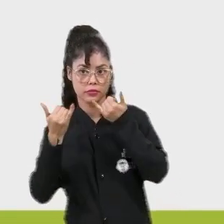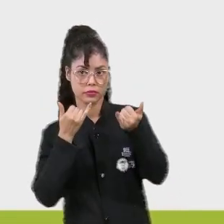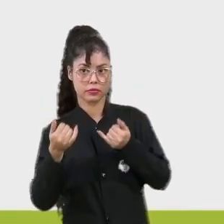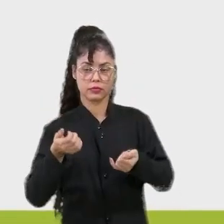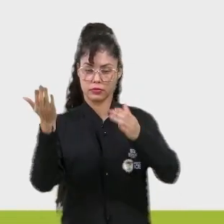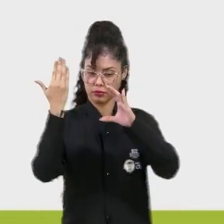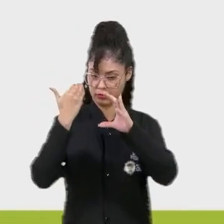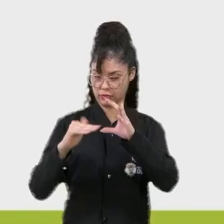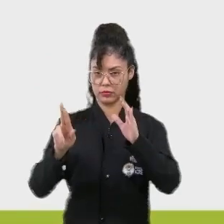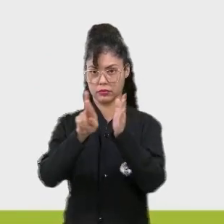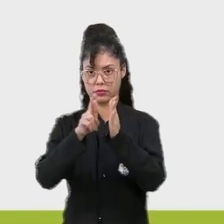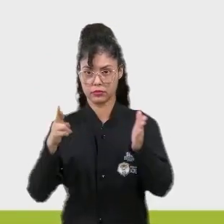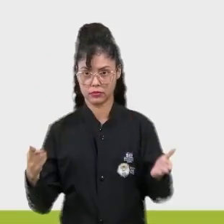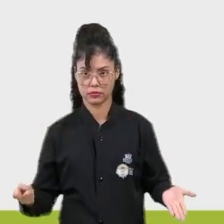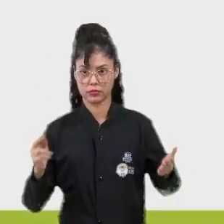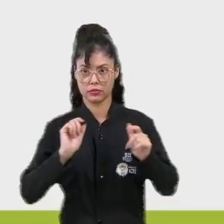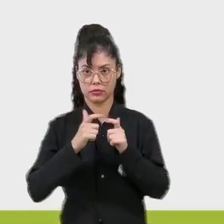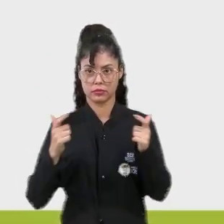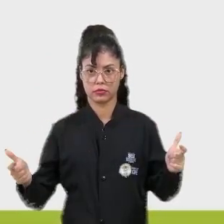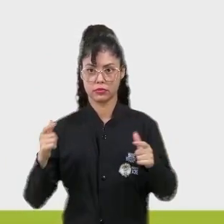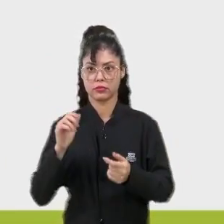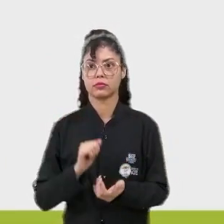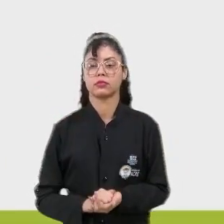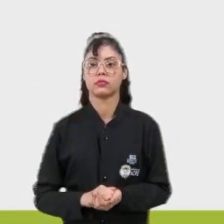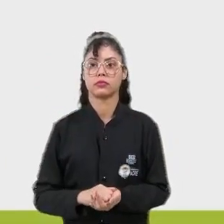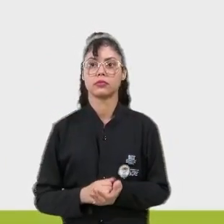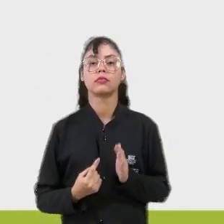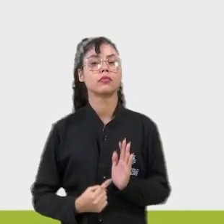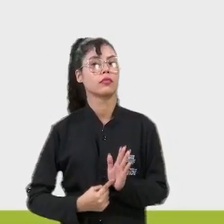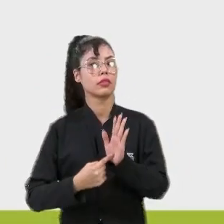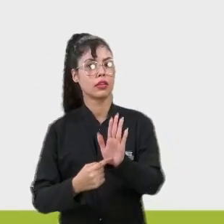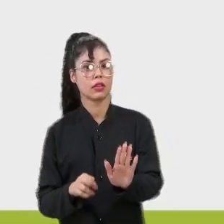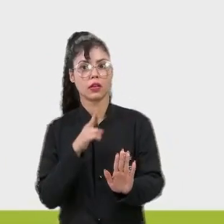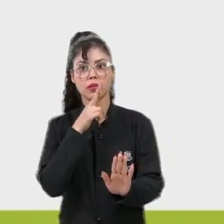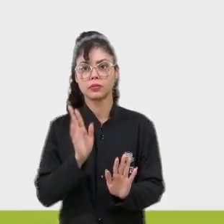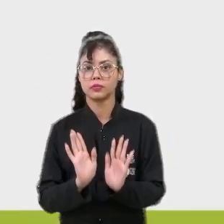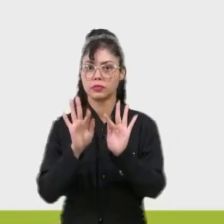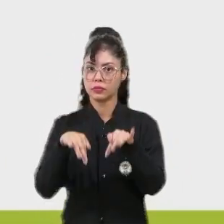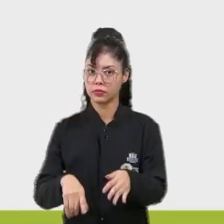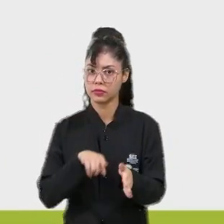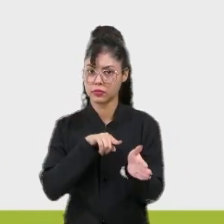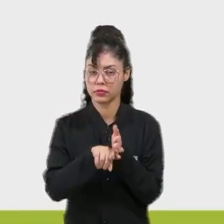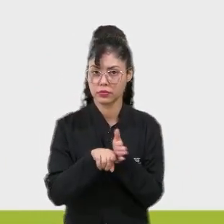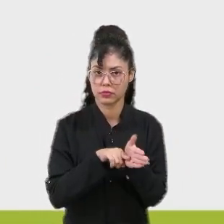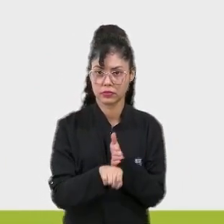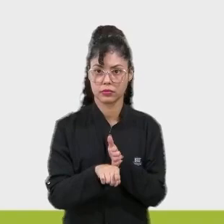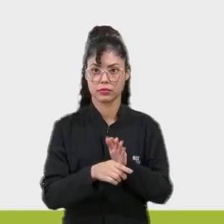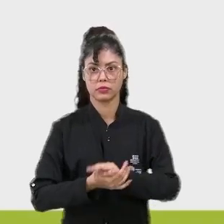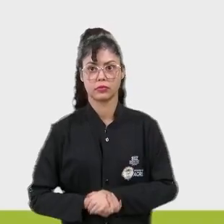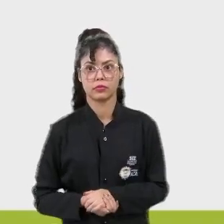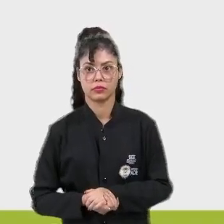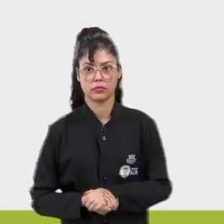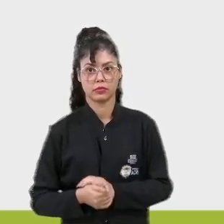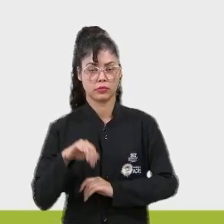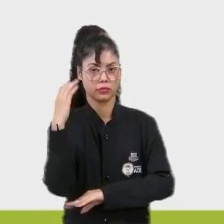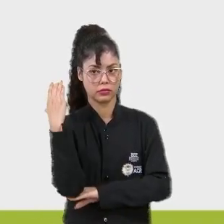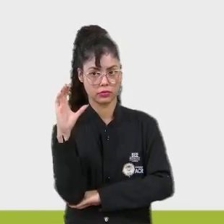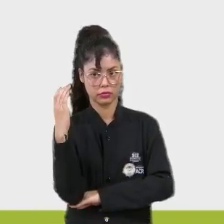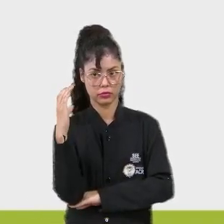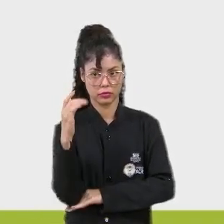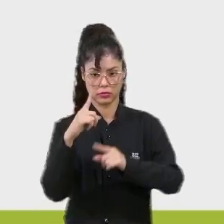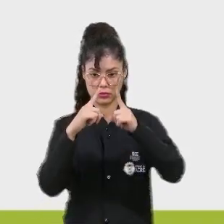notícia, publicada em uma revista de grande circulação, apresenta resultados de uma